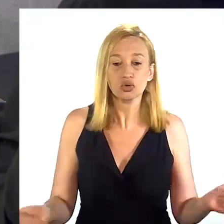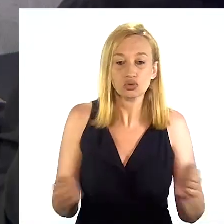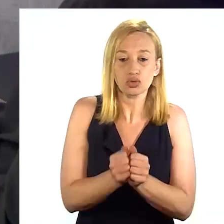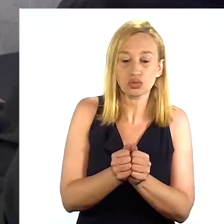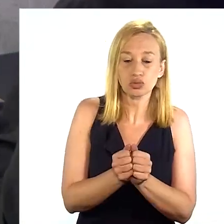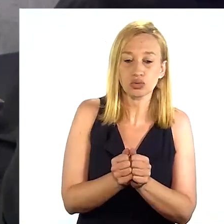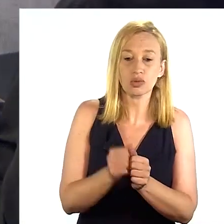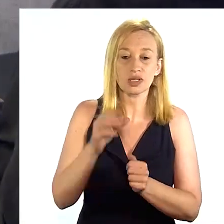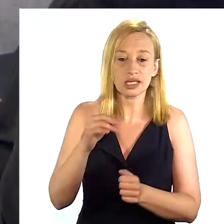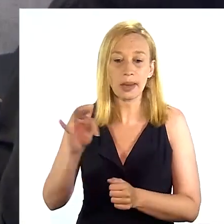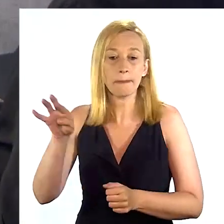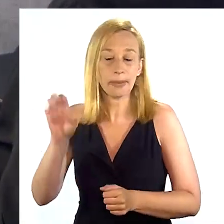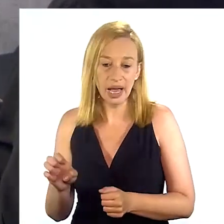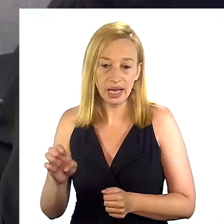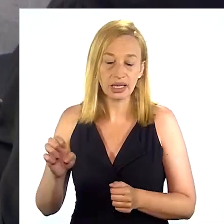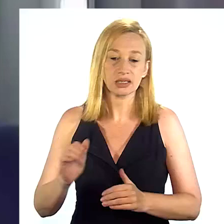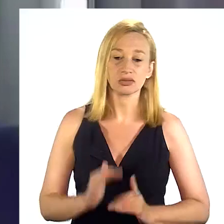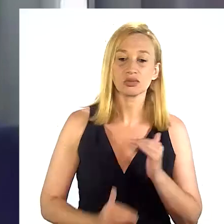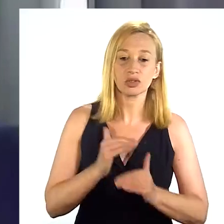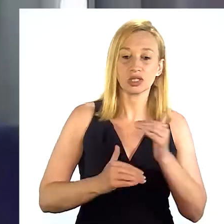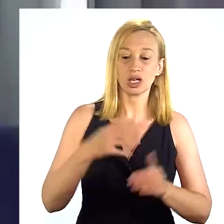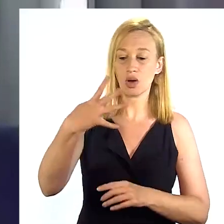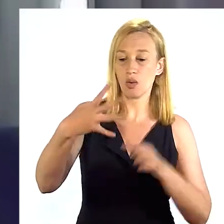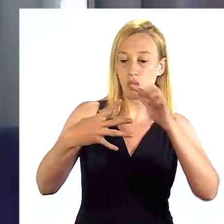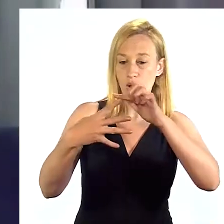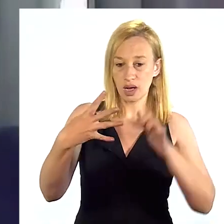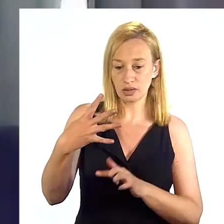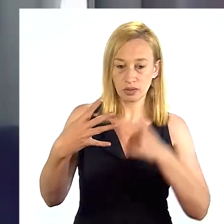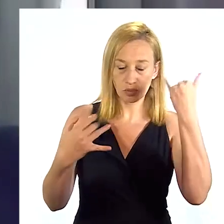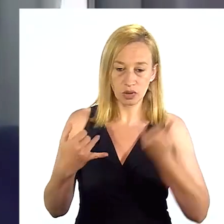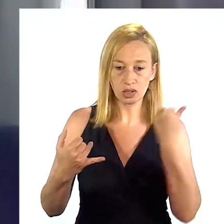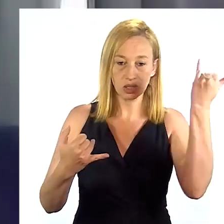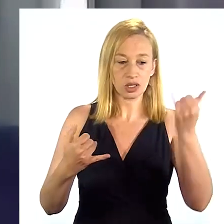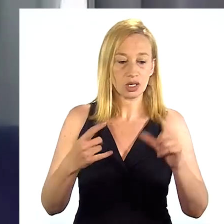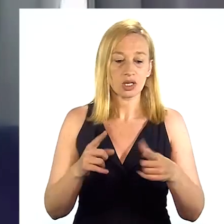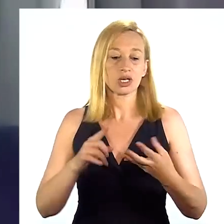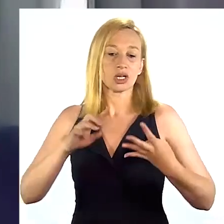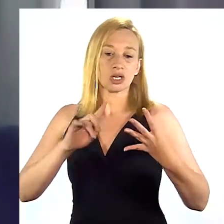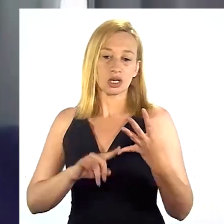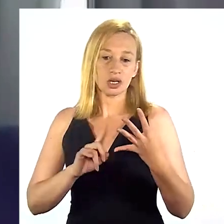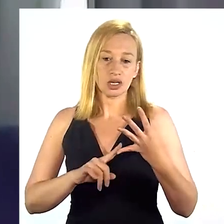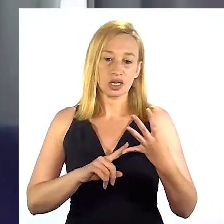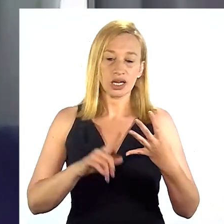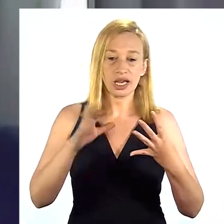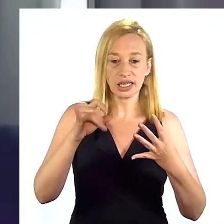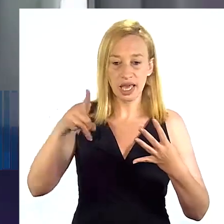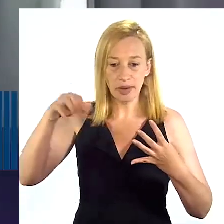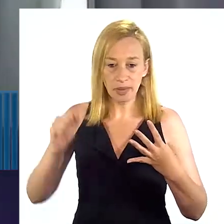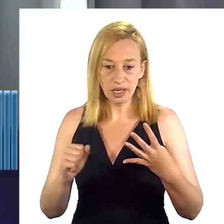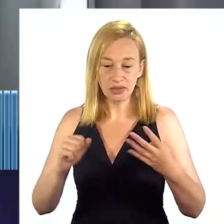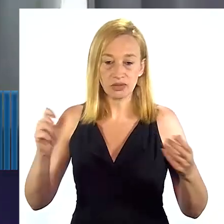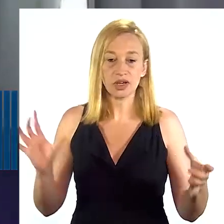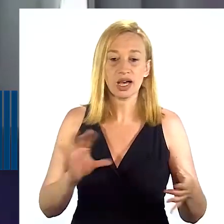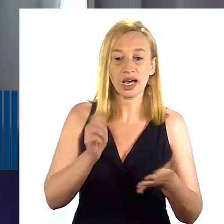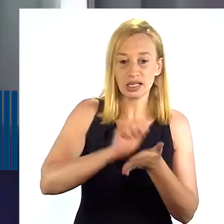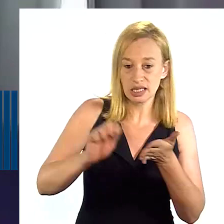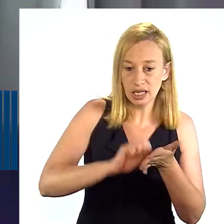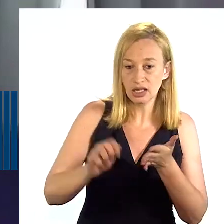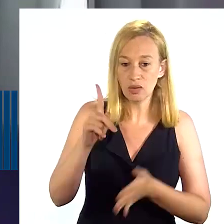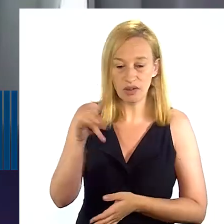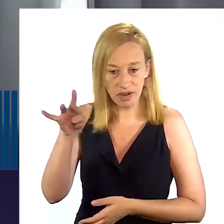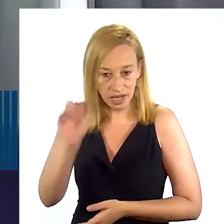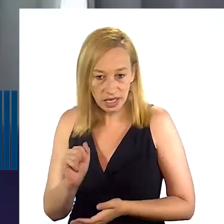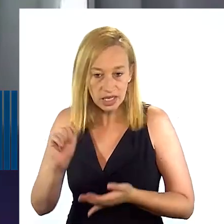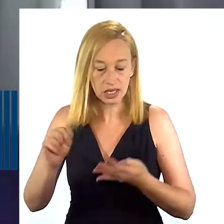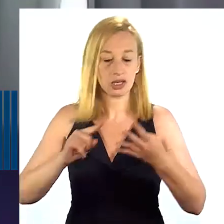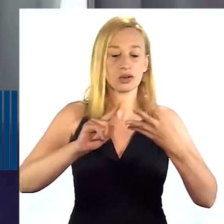com os parceiros, o SEBRAE está nesse processo, ele tem 4 pilares. Um é o programa de encadeamento produtivo COP, por exemplo, que foi assinado com a Vale, desenvolvimento